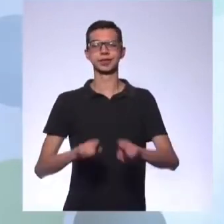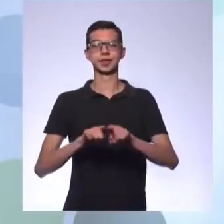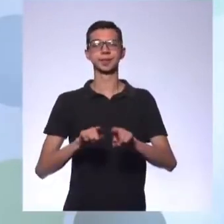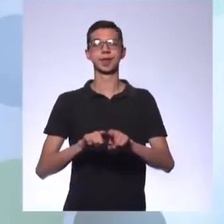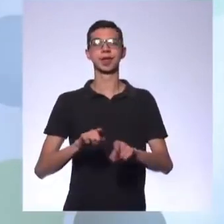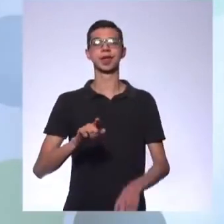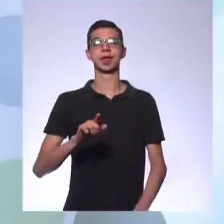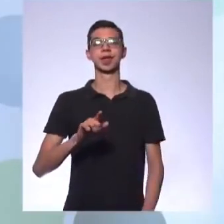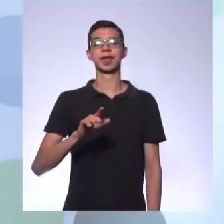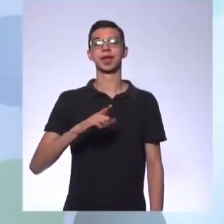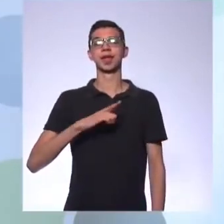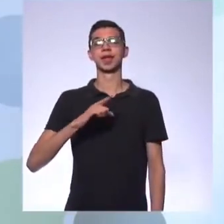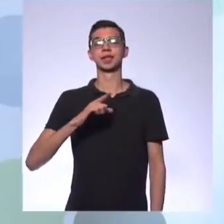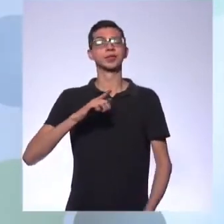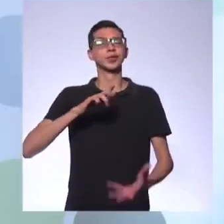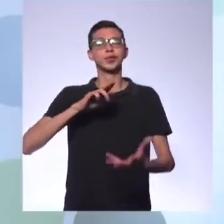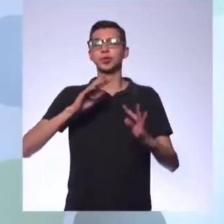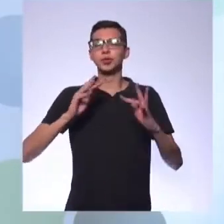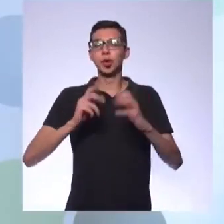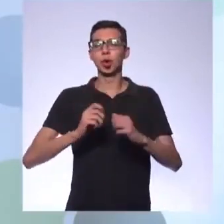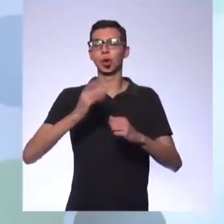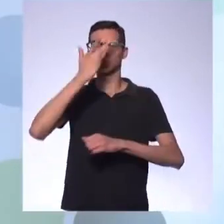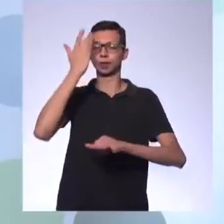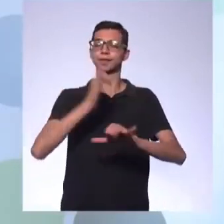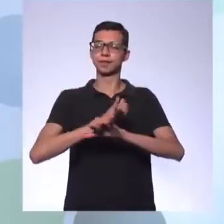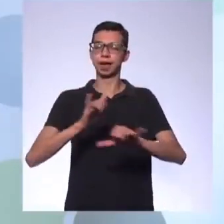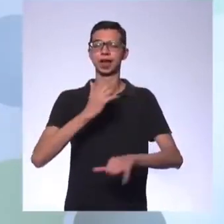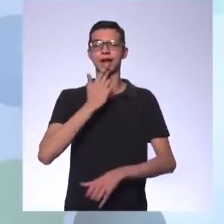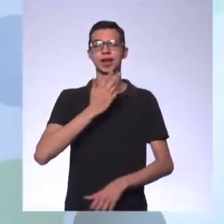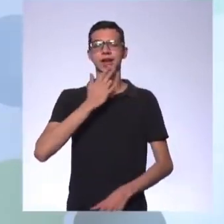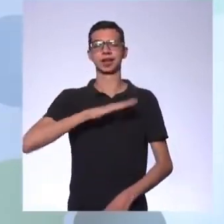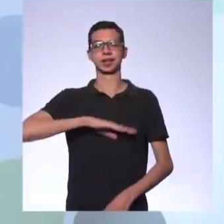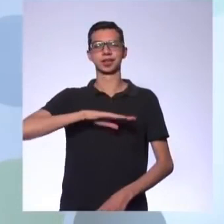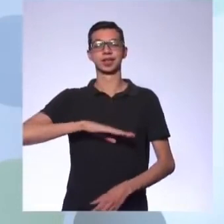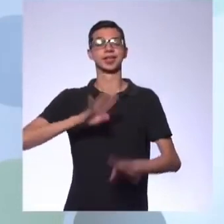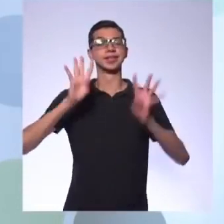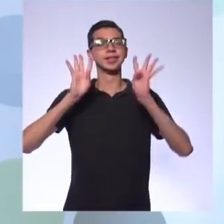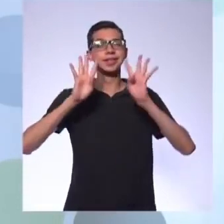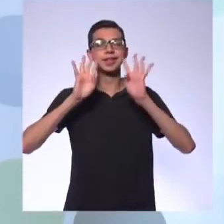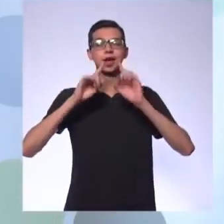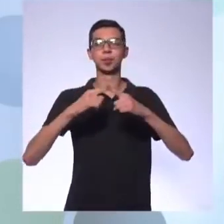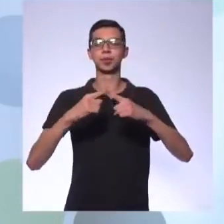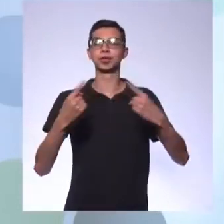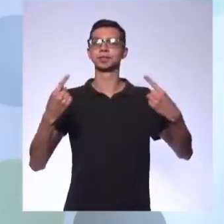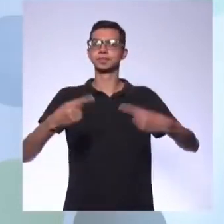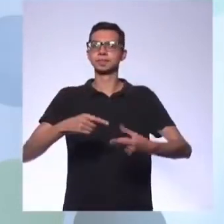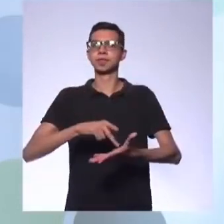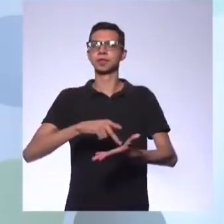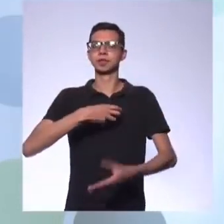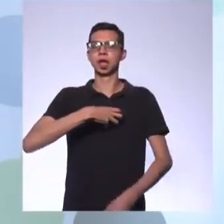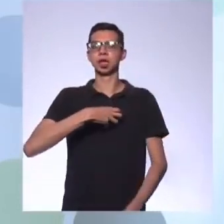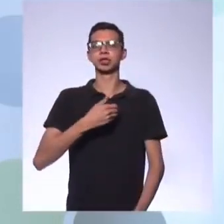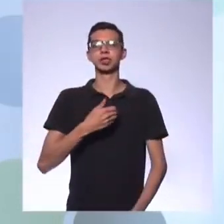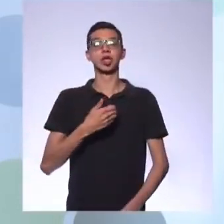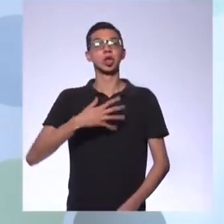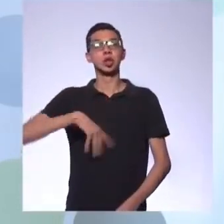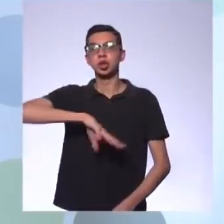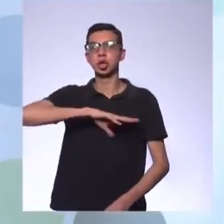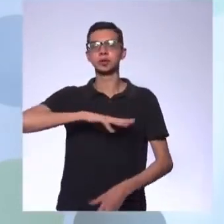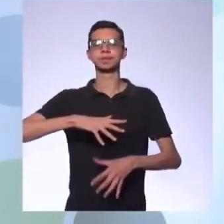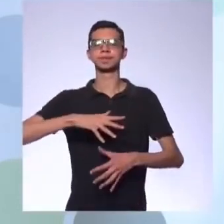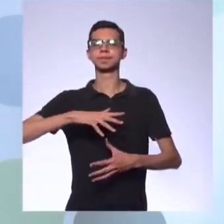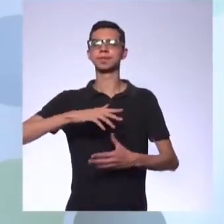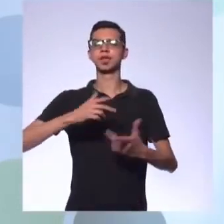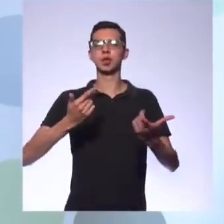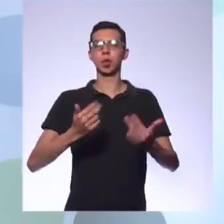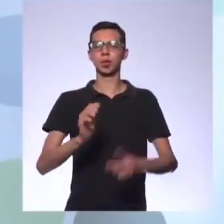todo mundo falando língua portuguesa. Isso é maravilhoso, isso afia, isso desafia, isso nos afia. É muito